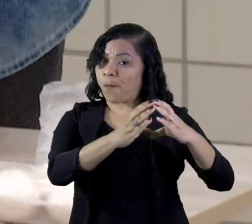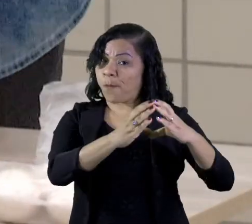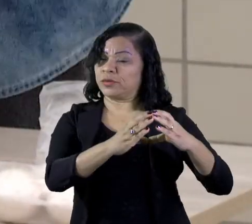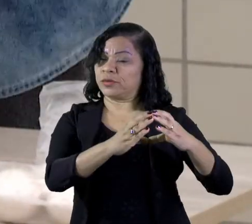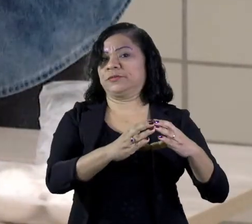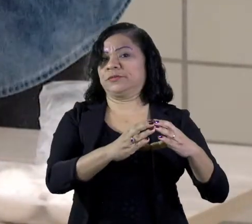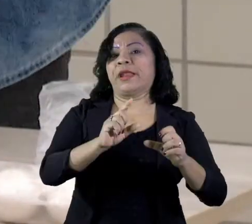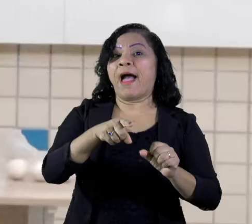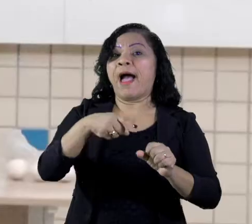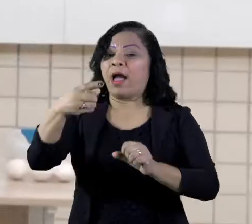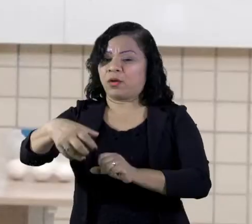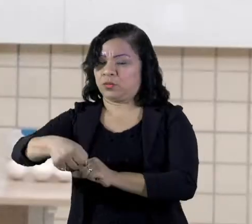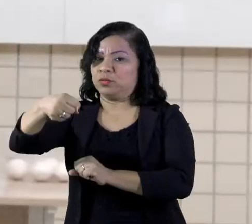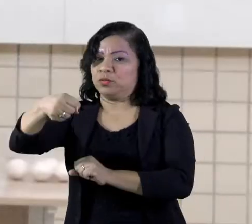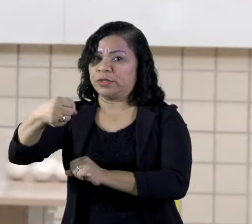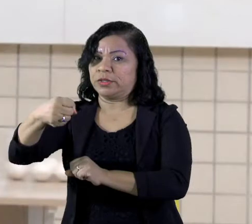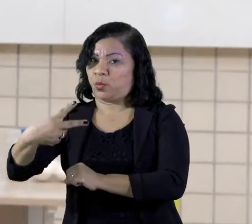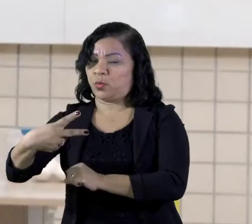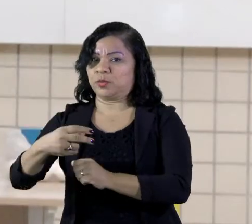número 2.